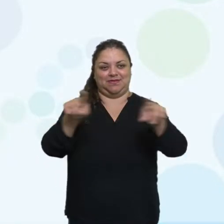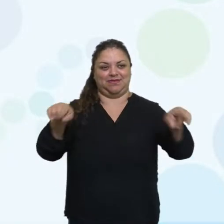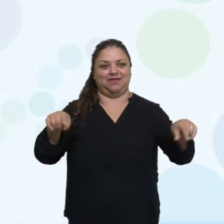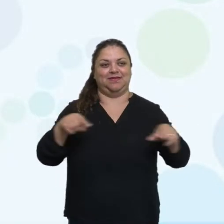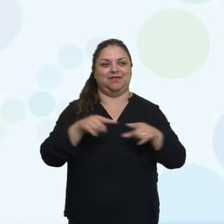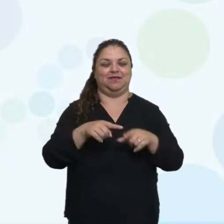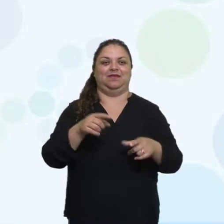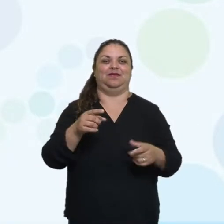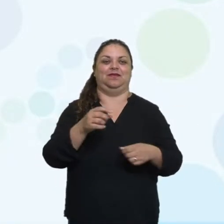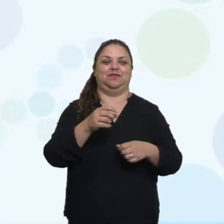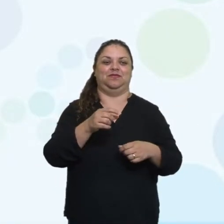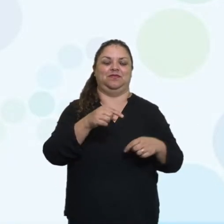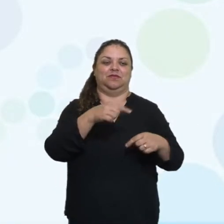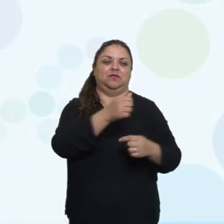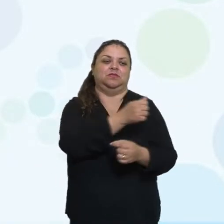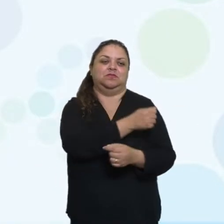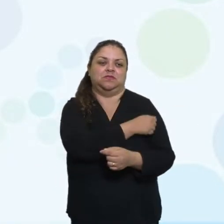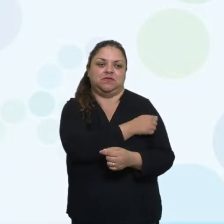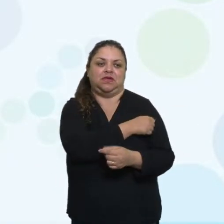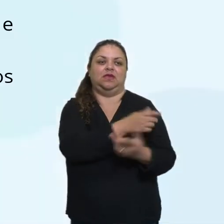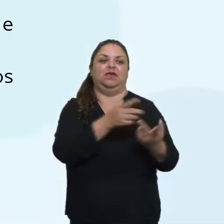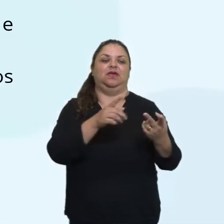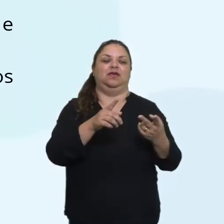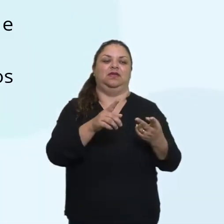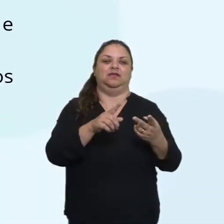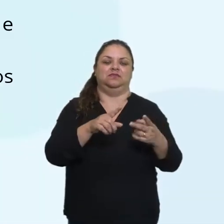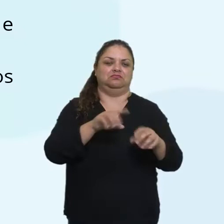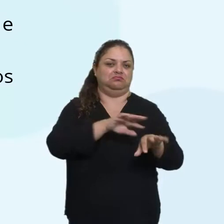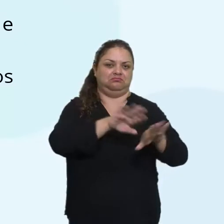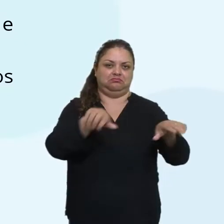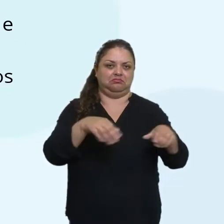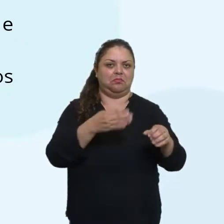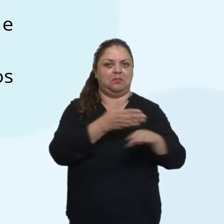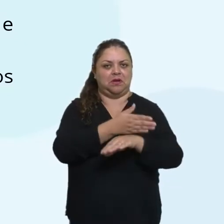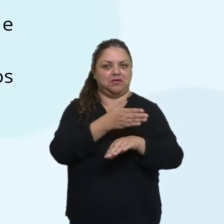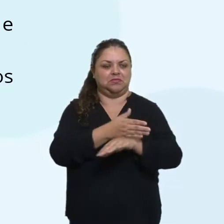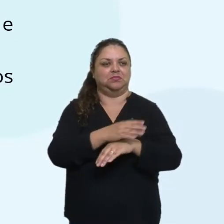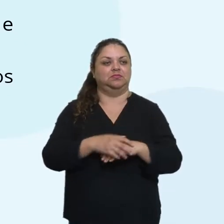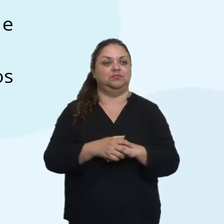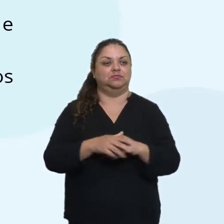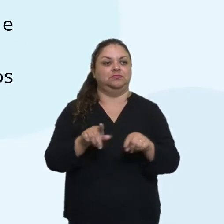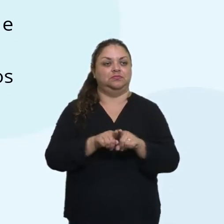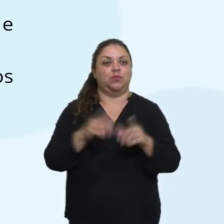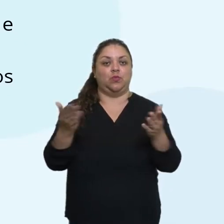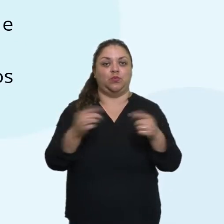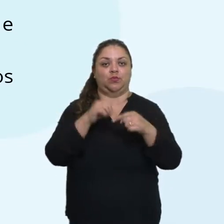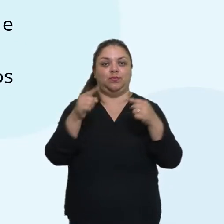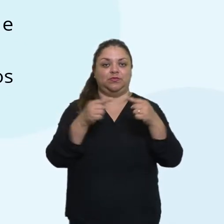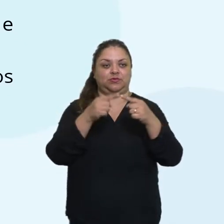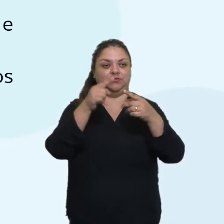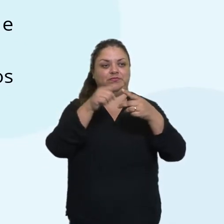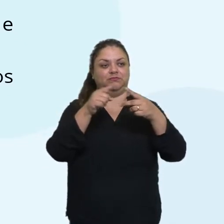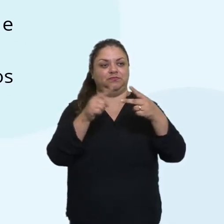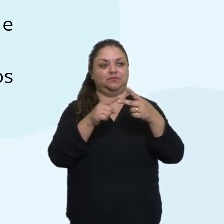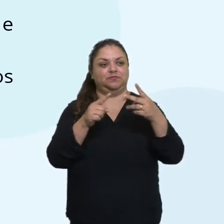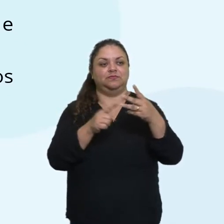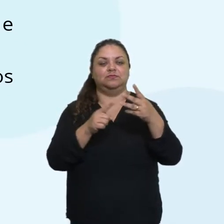Ana série participativo e os nossos objetivos hoje são